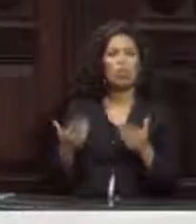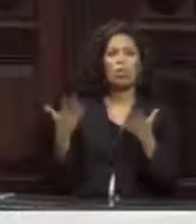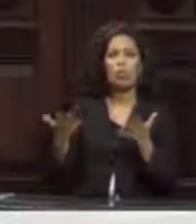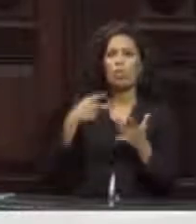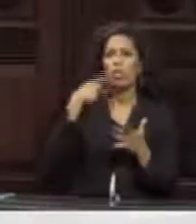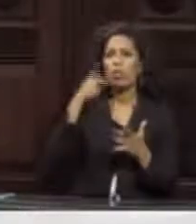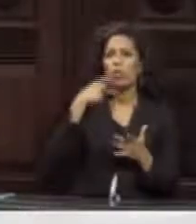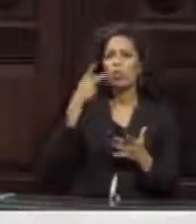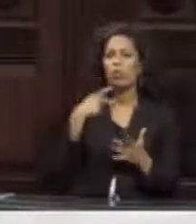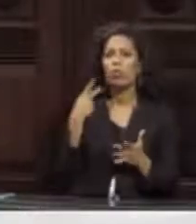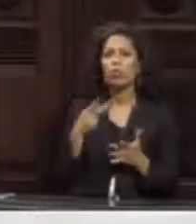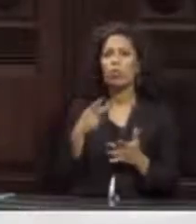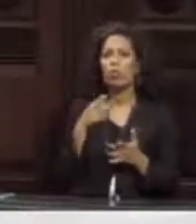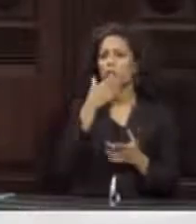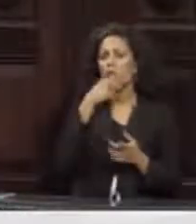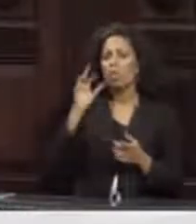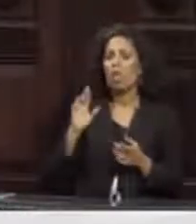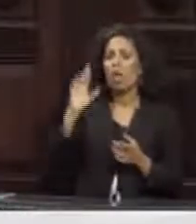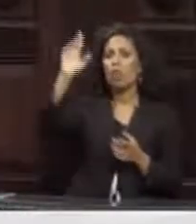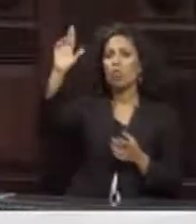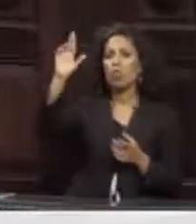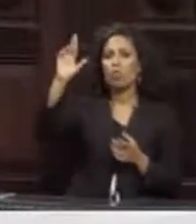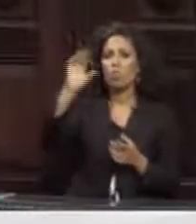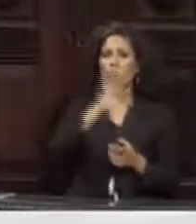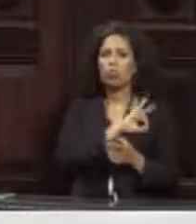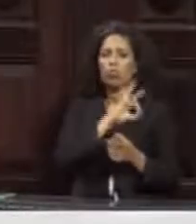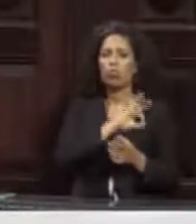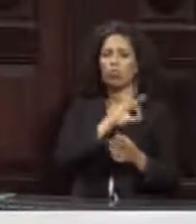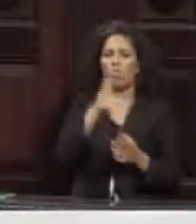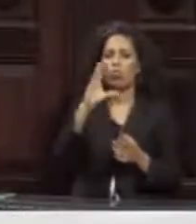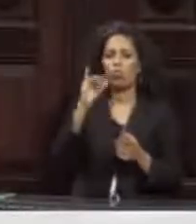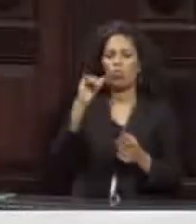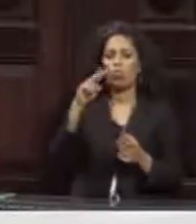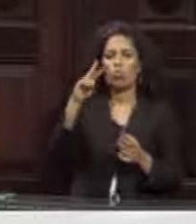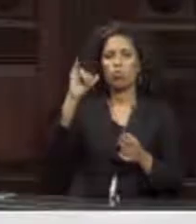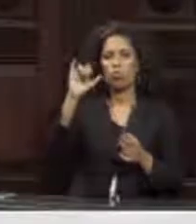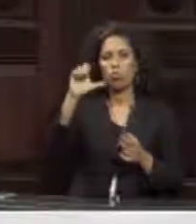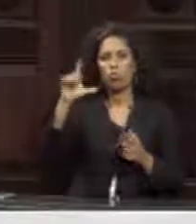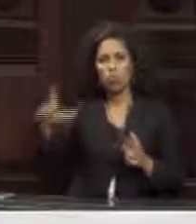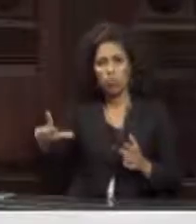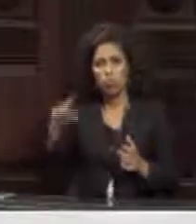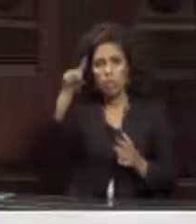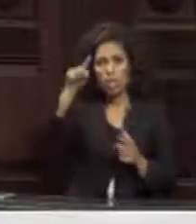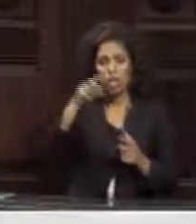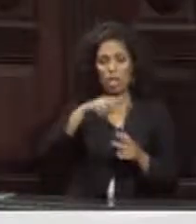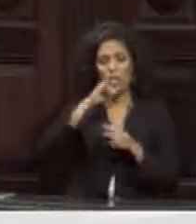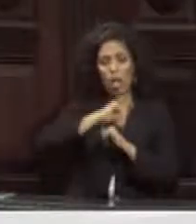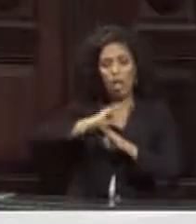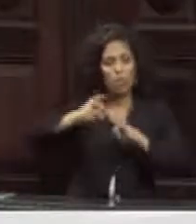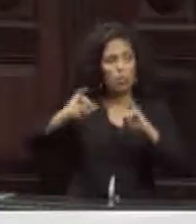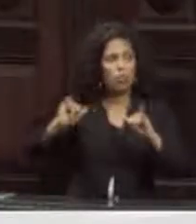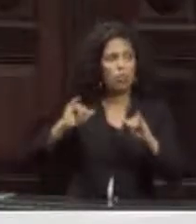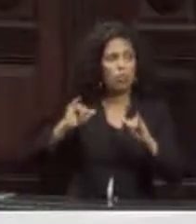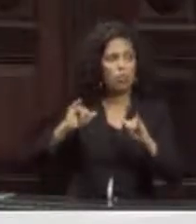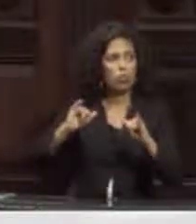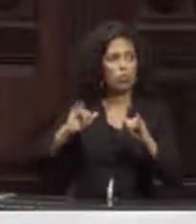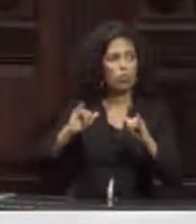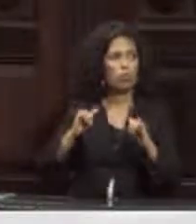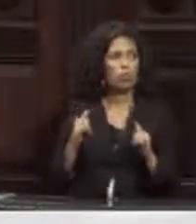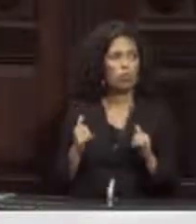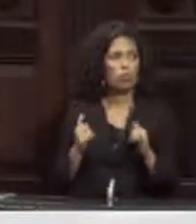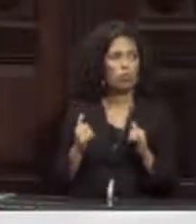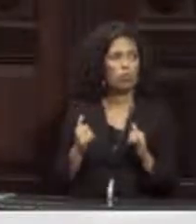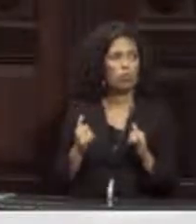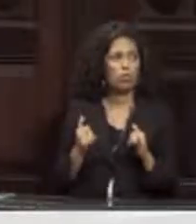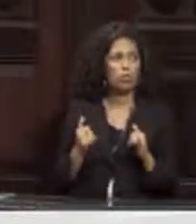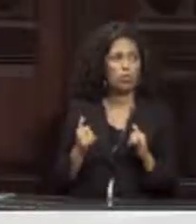se despediu na data de ontem, Dr. Carlos Leba, que nos mostrou que não havia reagente para o IML,